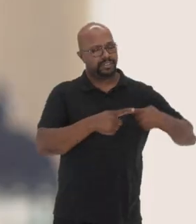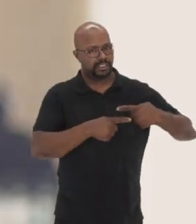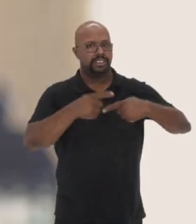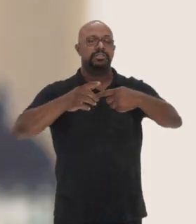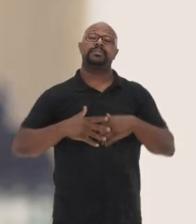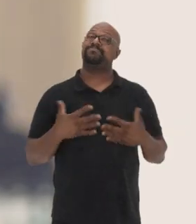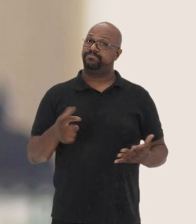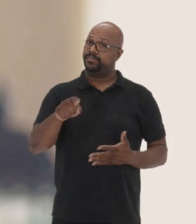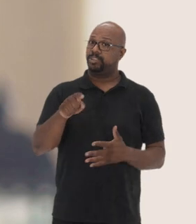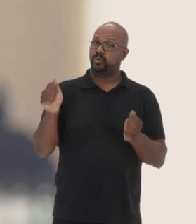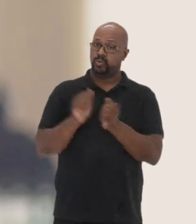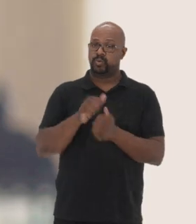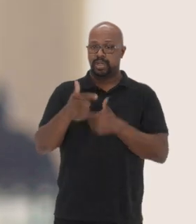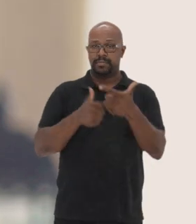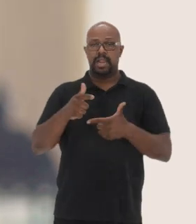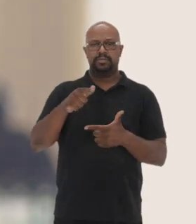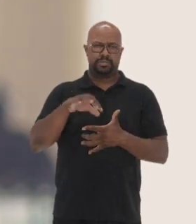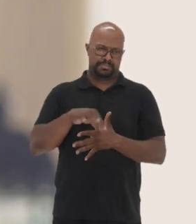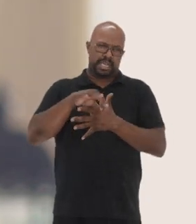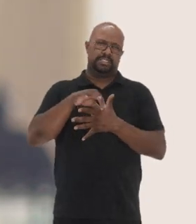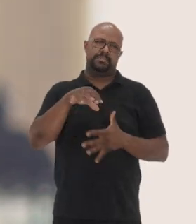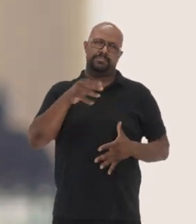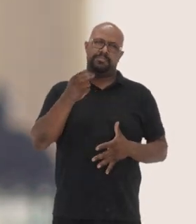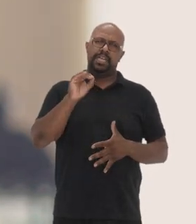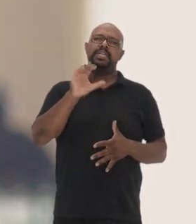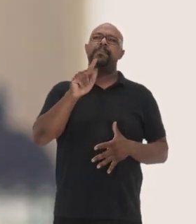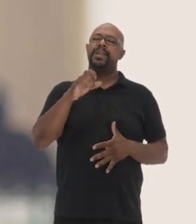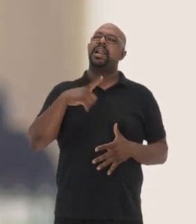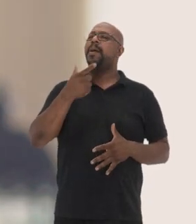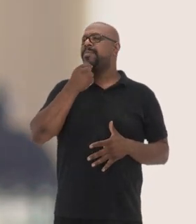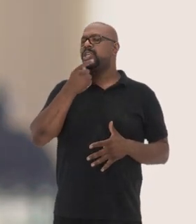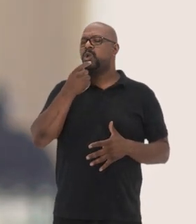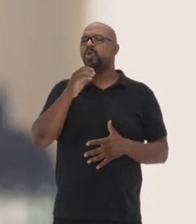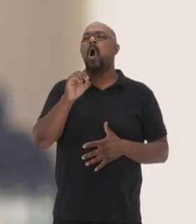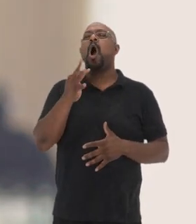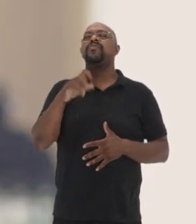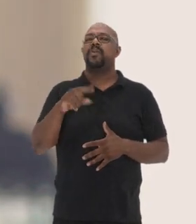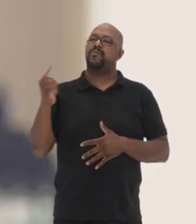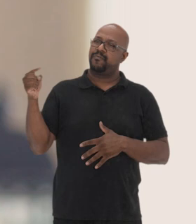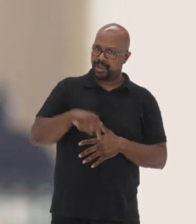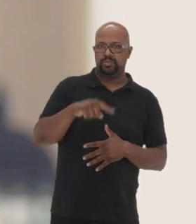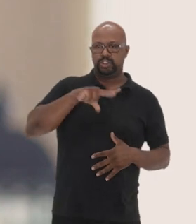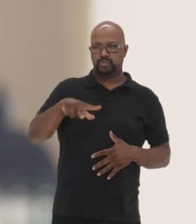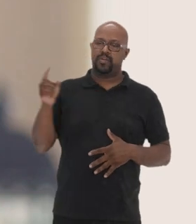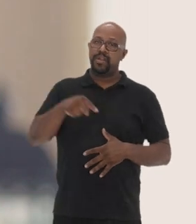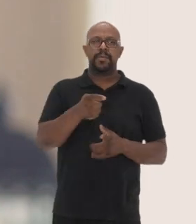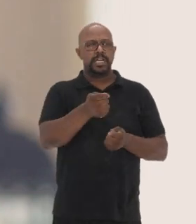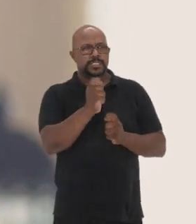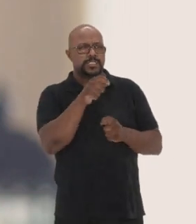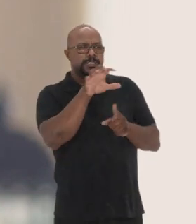assim junto com o trabalho dos Mestres de Capela a vinda dos meninos órfãos de Lisboa funcionou também para atrair as crianças